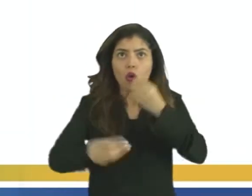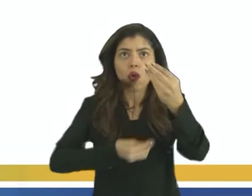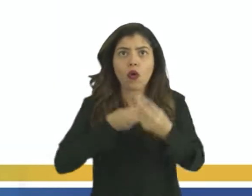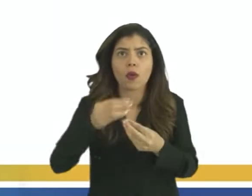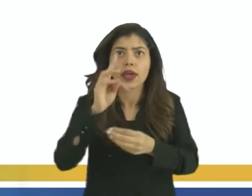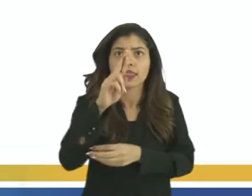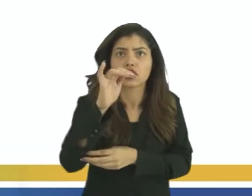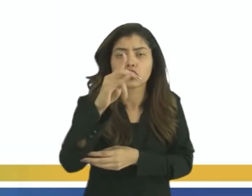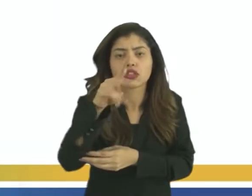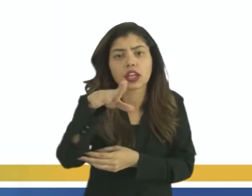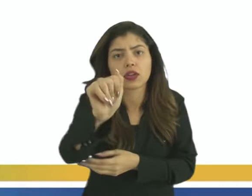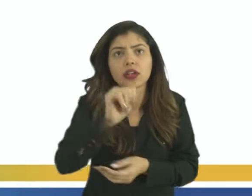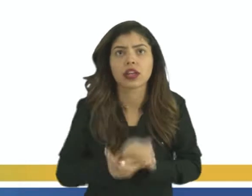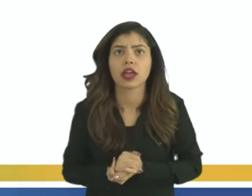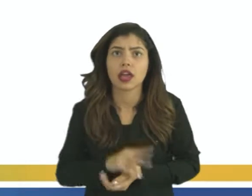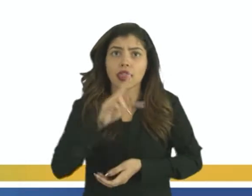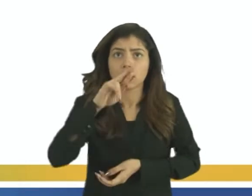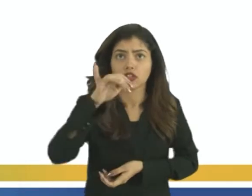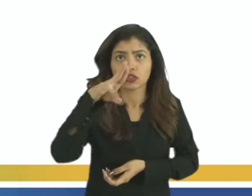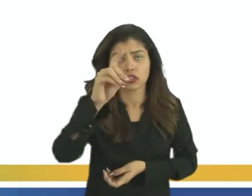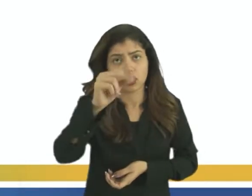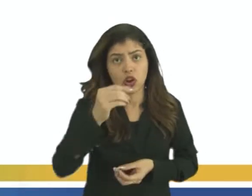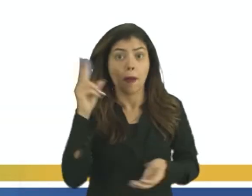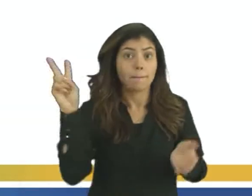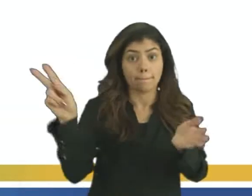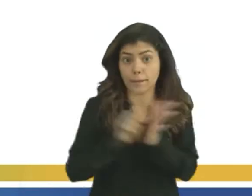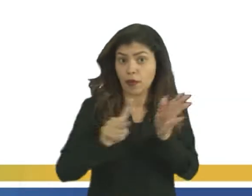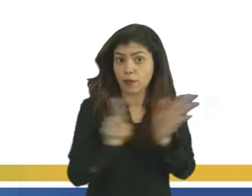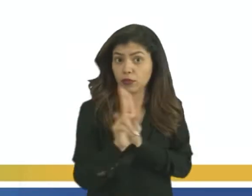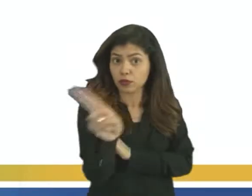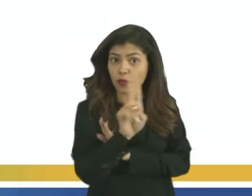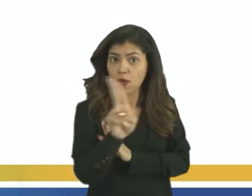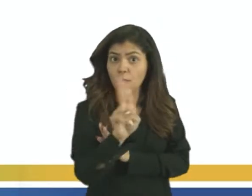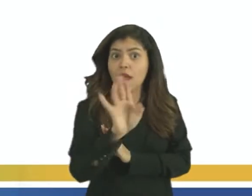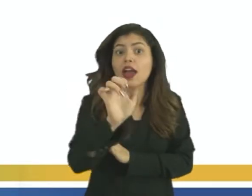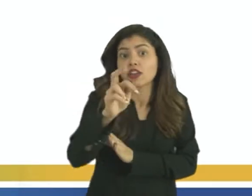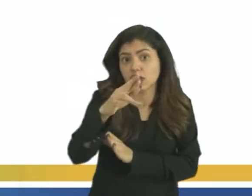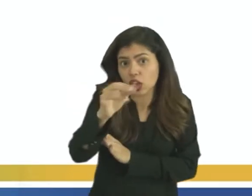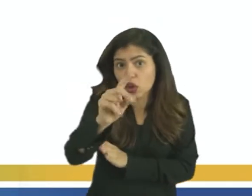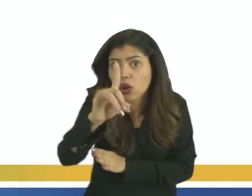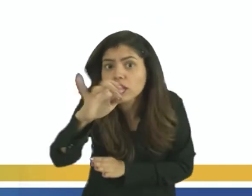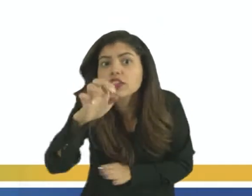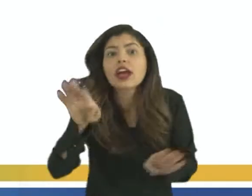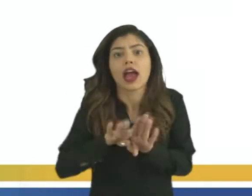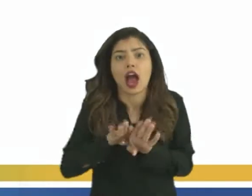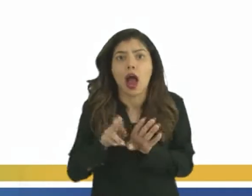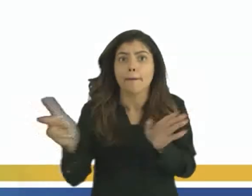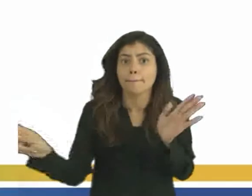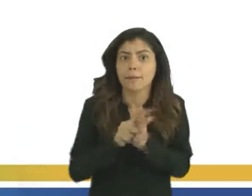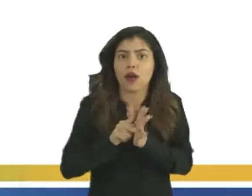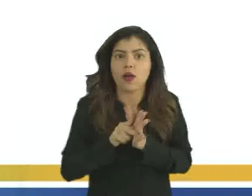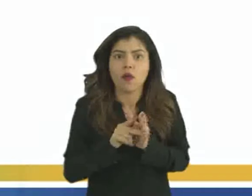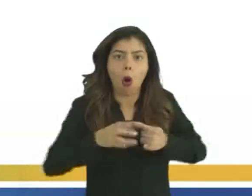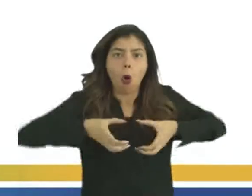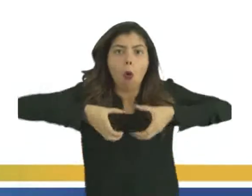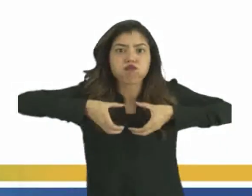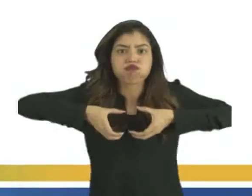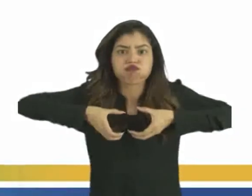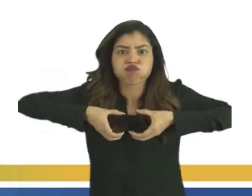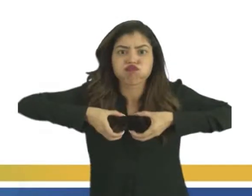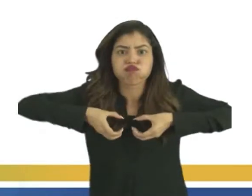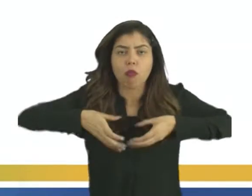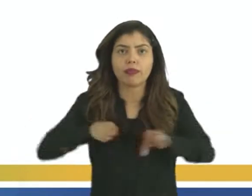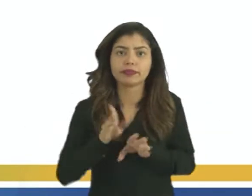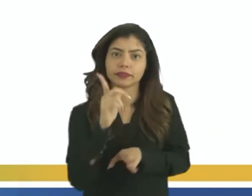nossa testosterona. A testosterona, como o próprio nome indica, é um esteroide produzido principalmente nos testículos que estimula a formação do